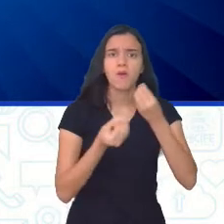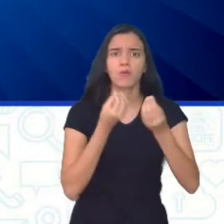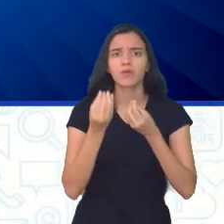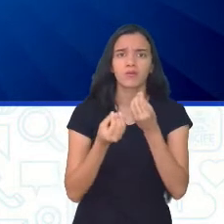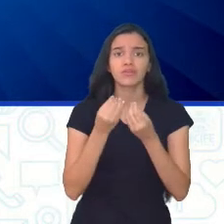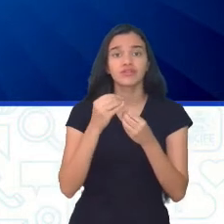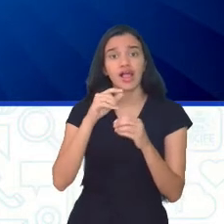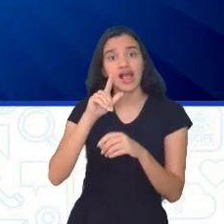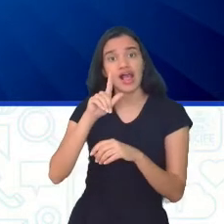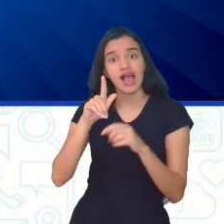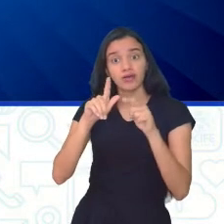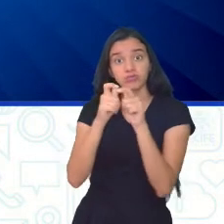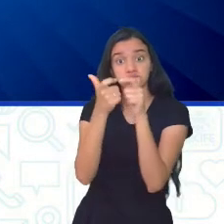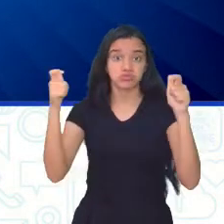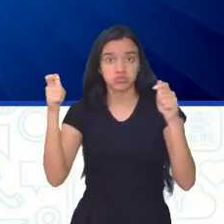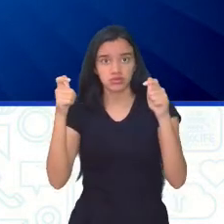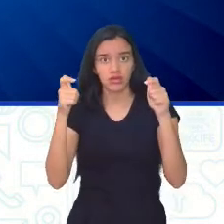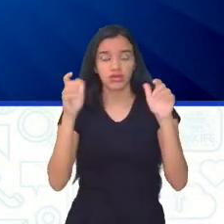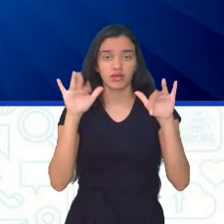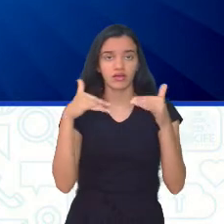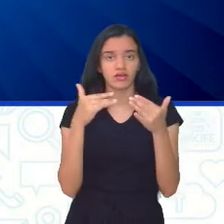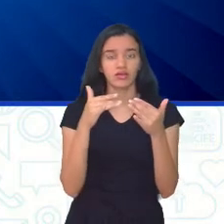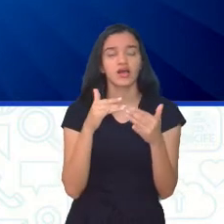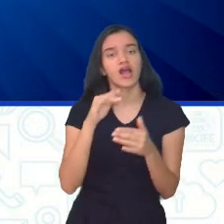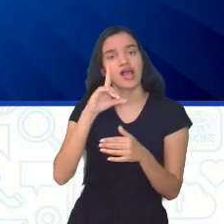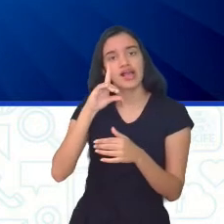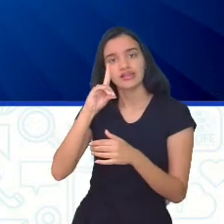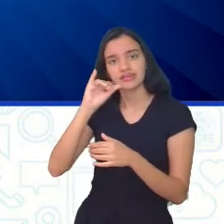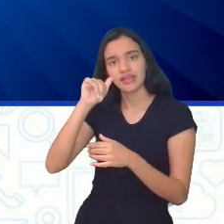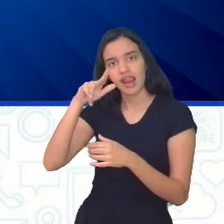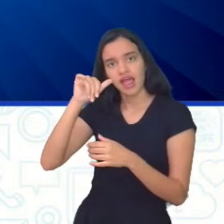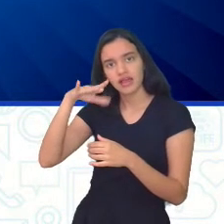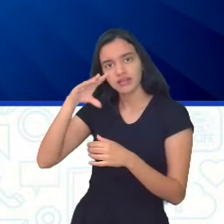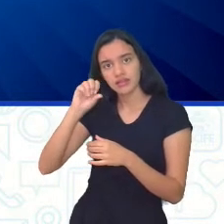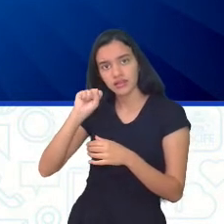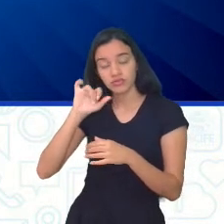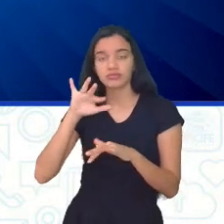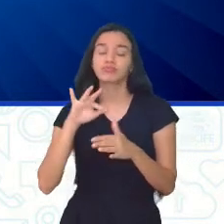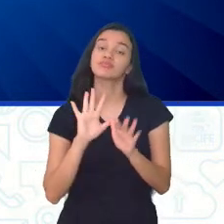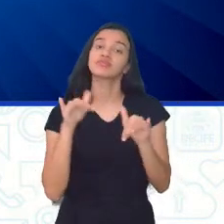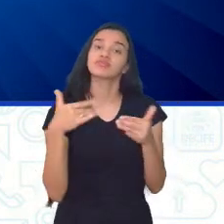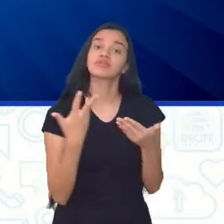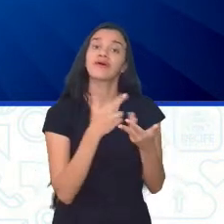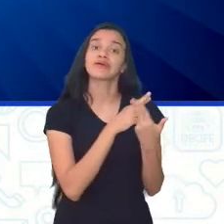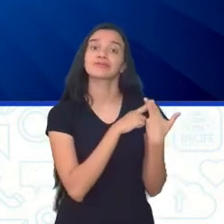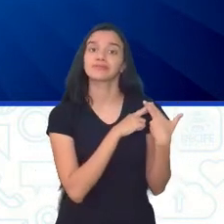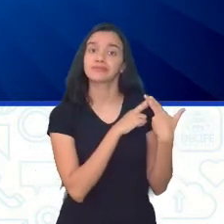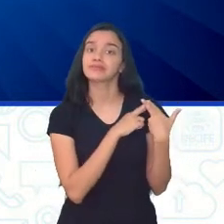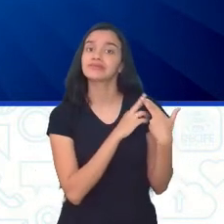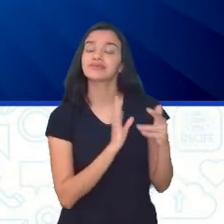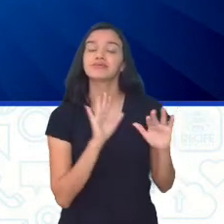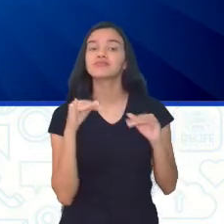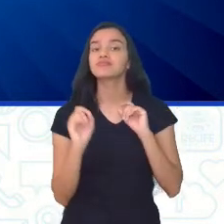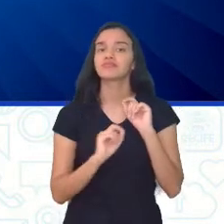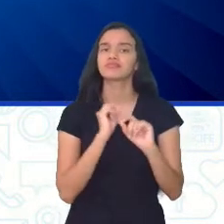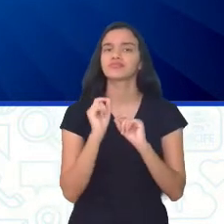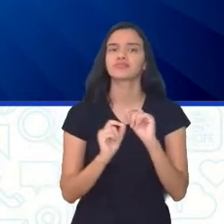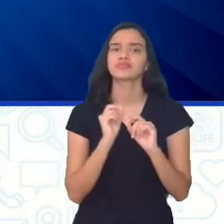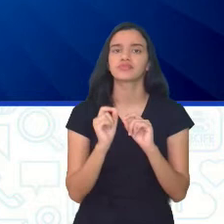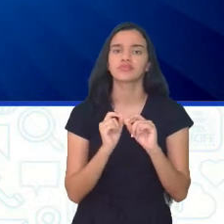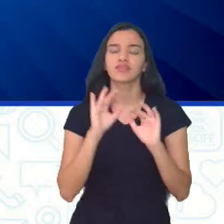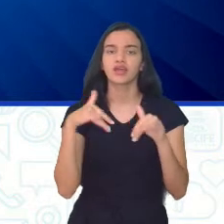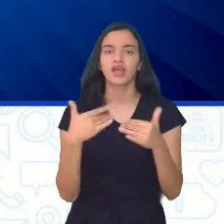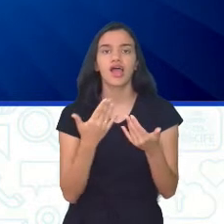diz dilatado, um pouco mais grossa aí. E o que é que eles fazem? Eles são responsáveis por acúmulos de